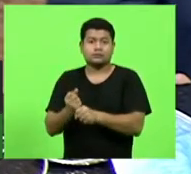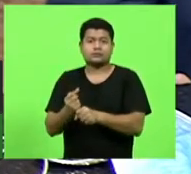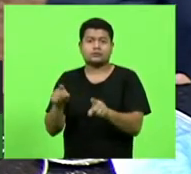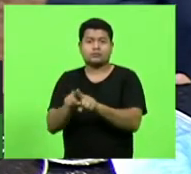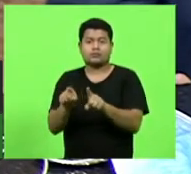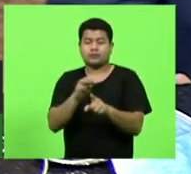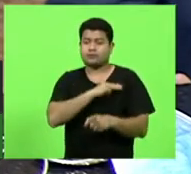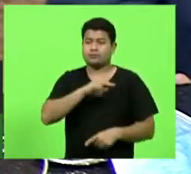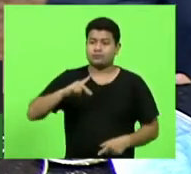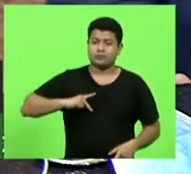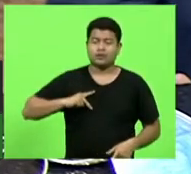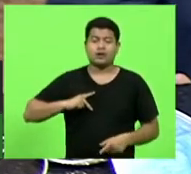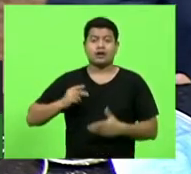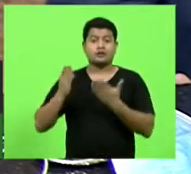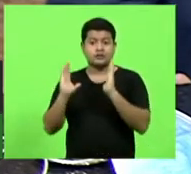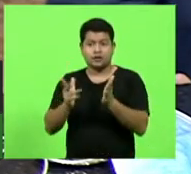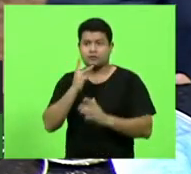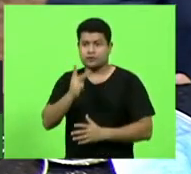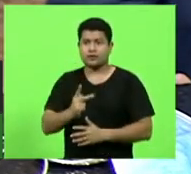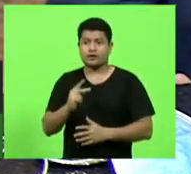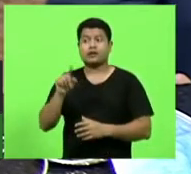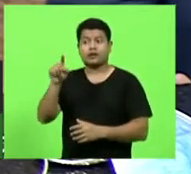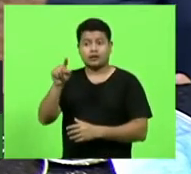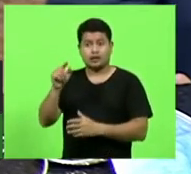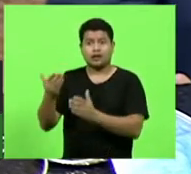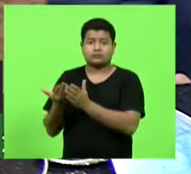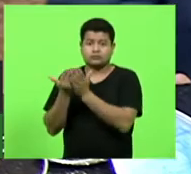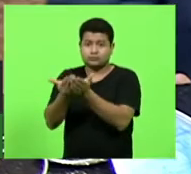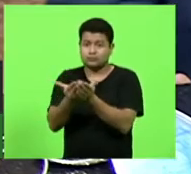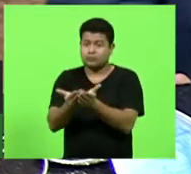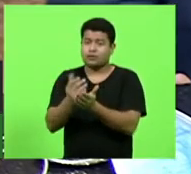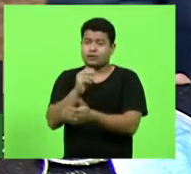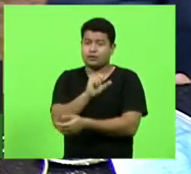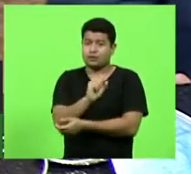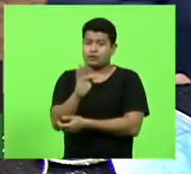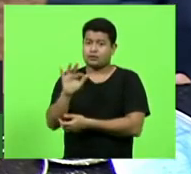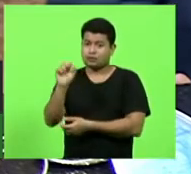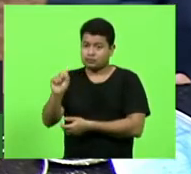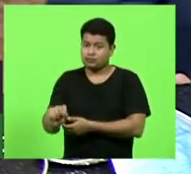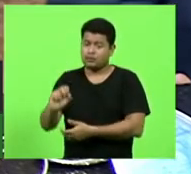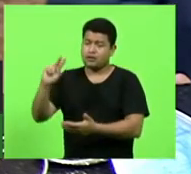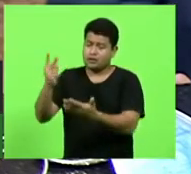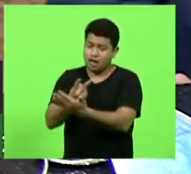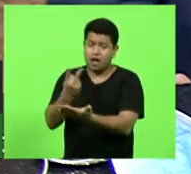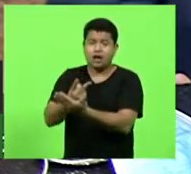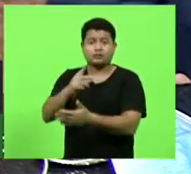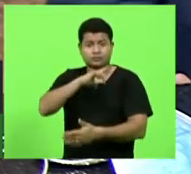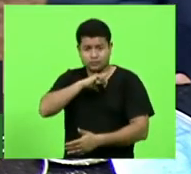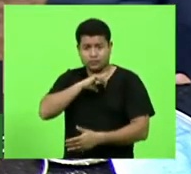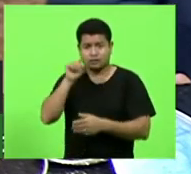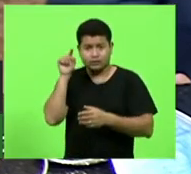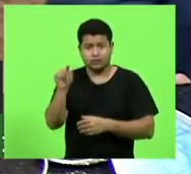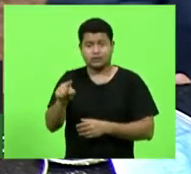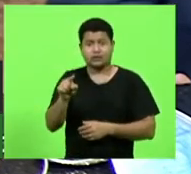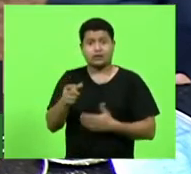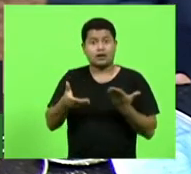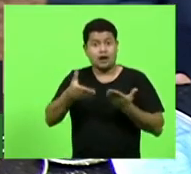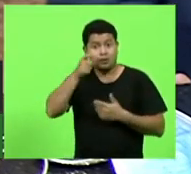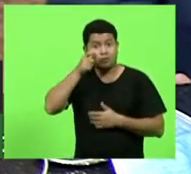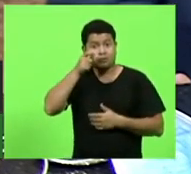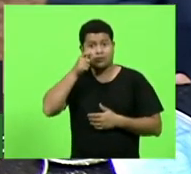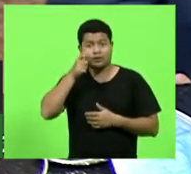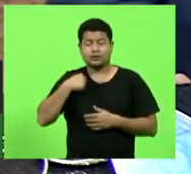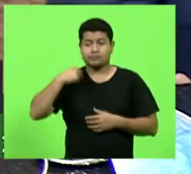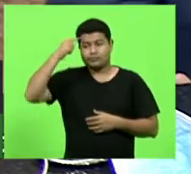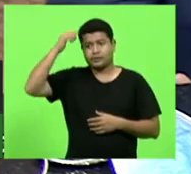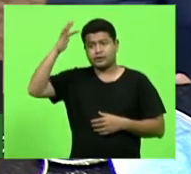lá no Porto de São Francisco. E sem, para quem acompanha, né, para quem está pensando em votar contra e